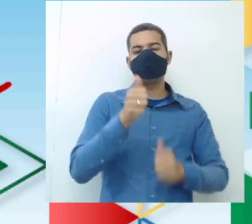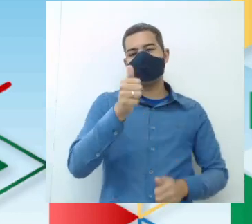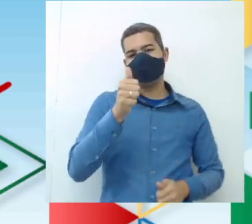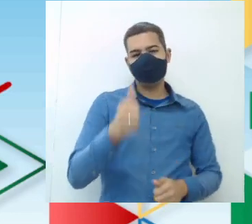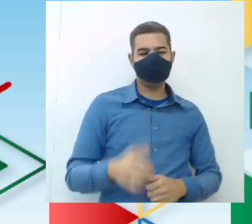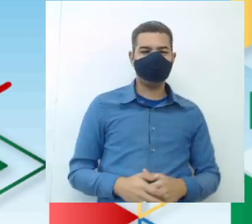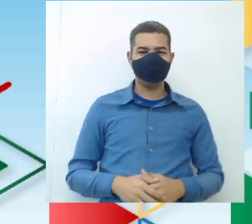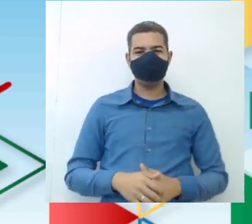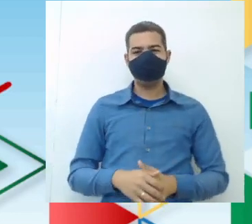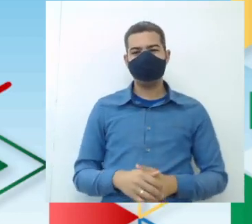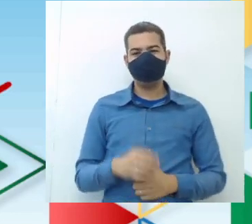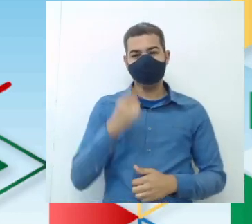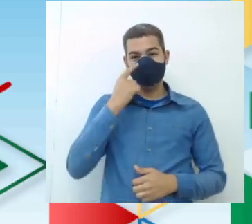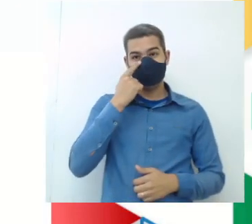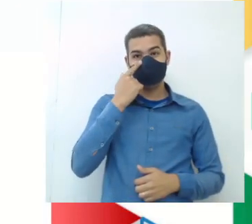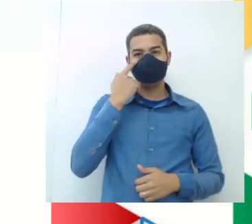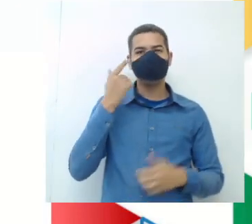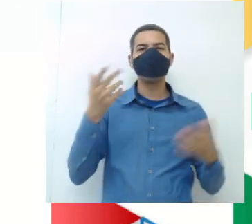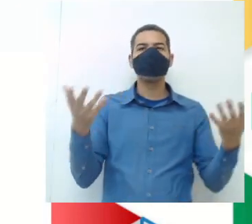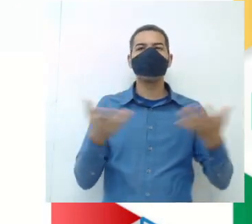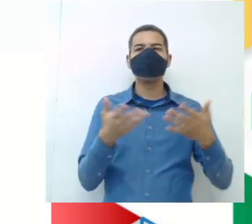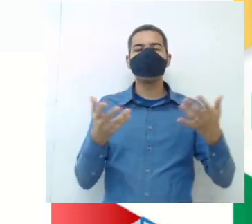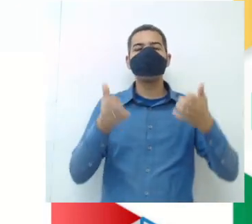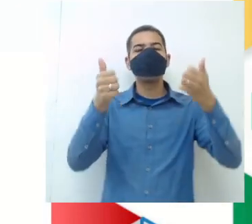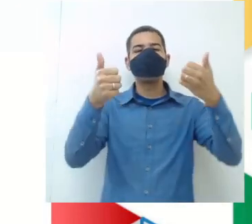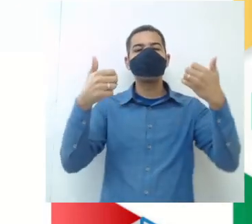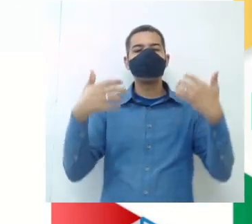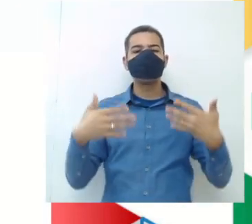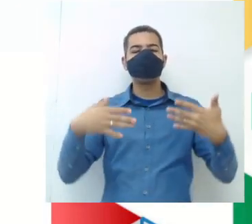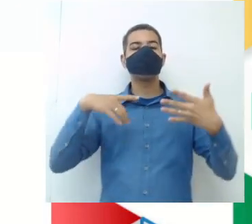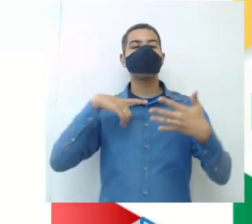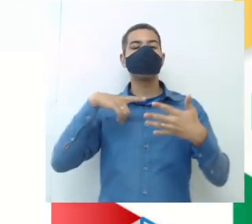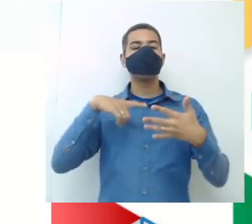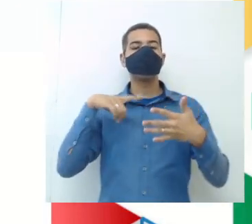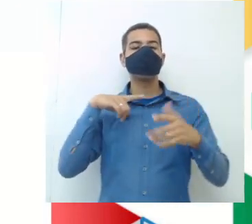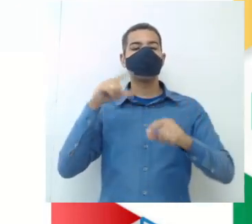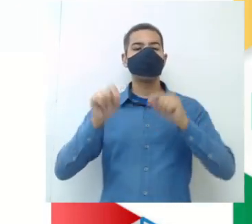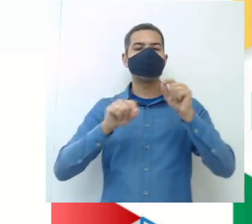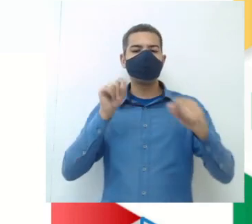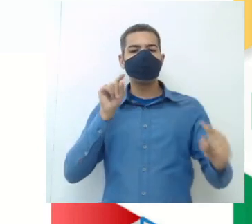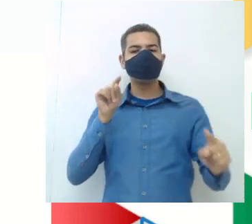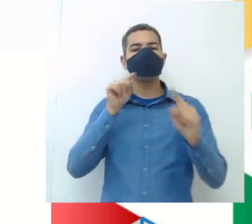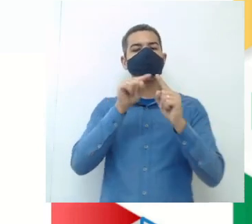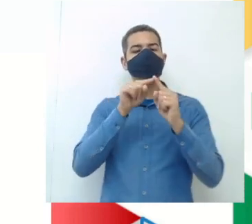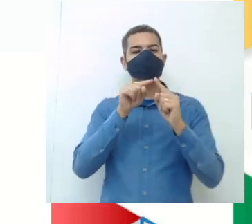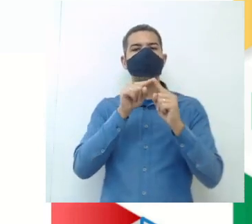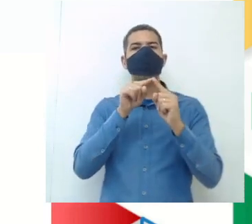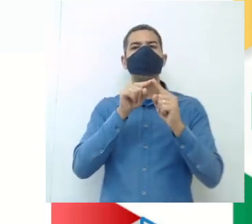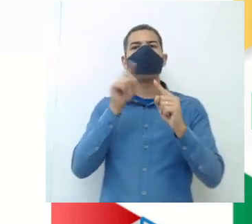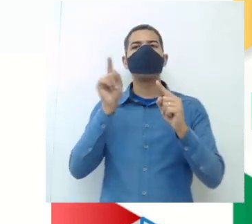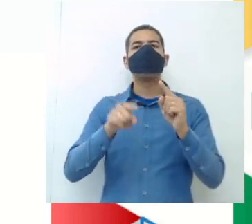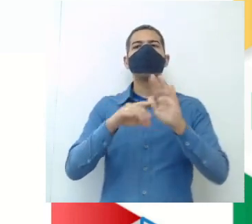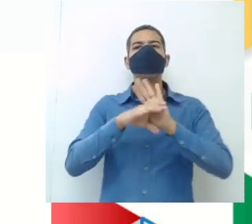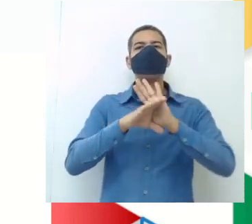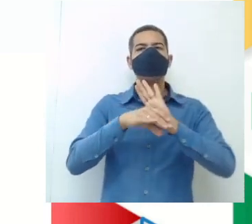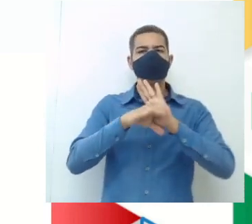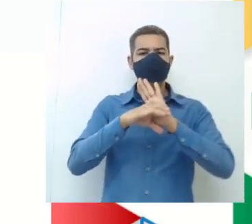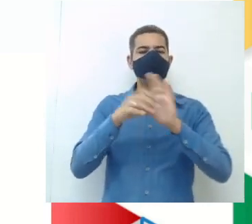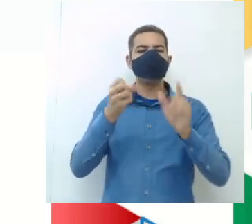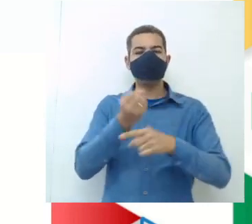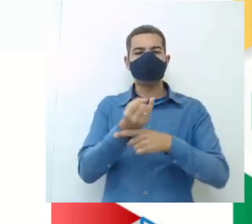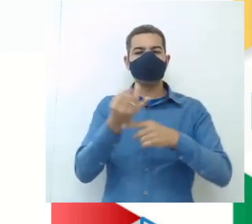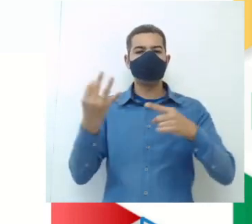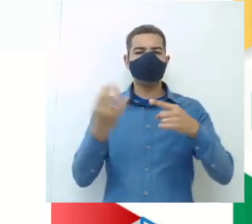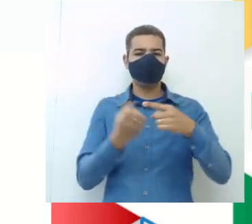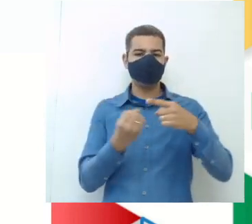bom? Bom, a nossa aula de hoje, vou começar fazendo referência, claro, ao conceito de fração, tá?